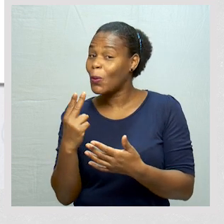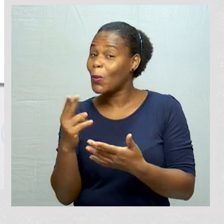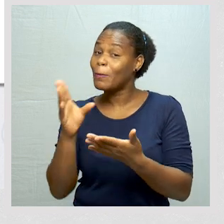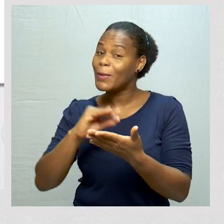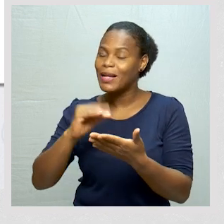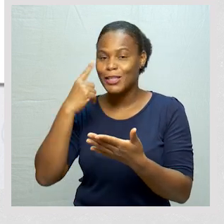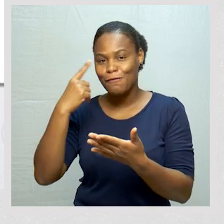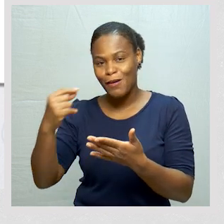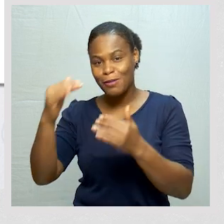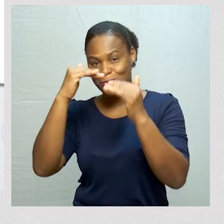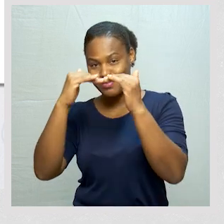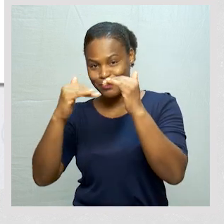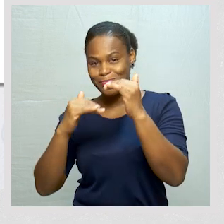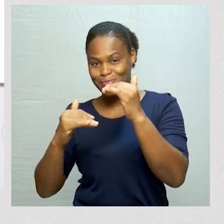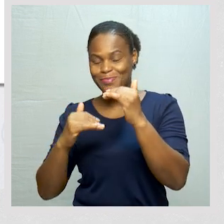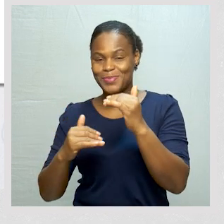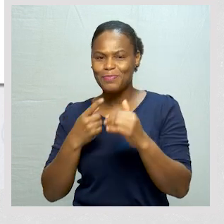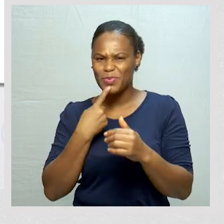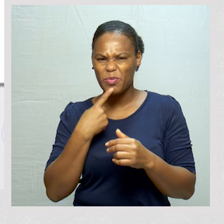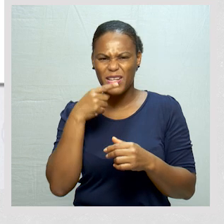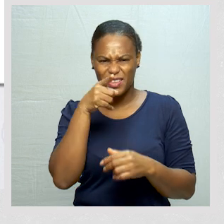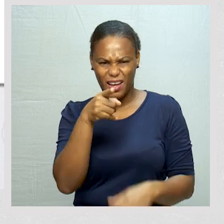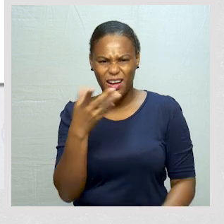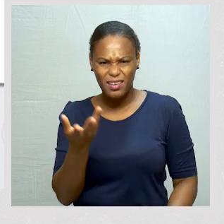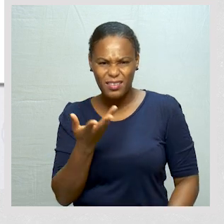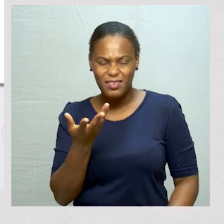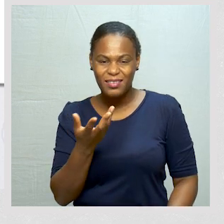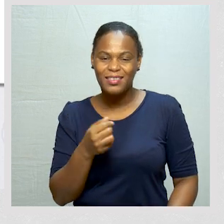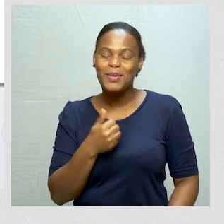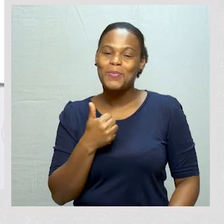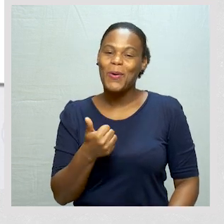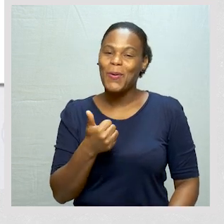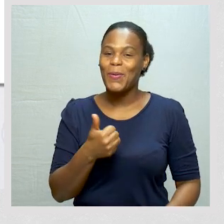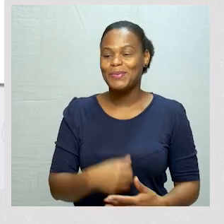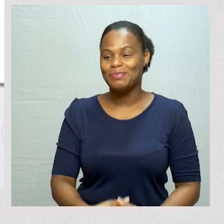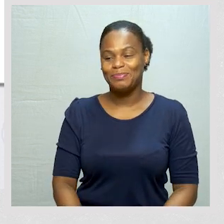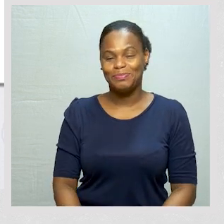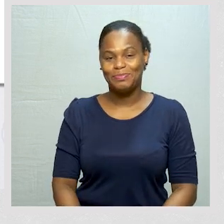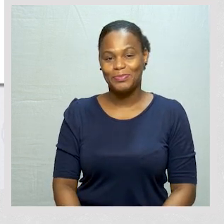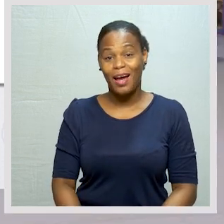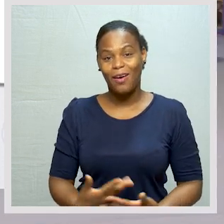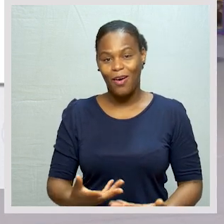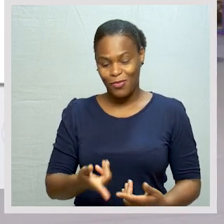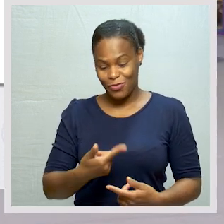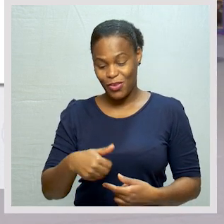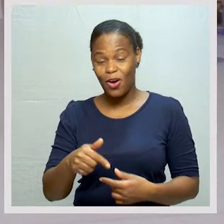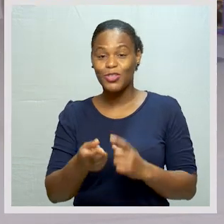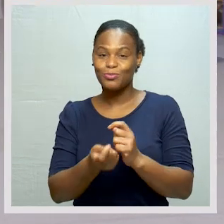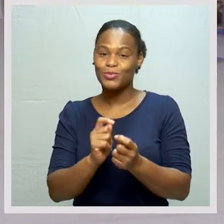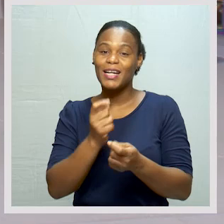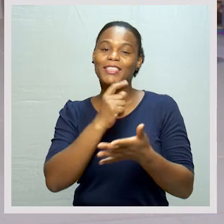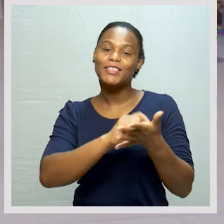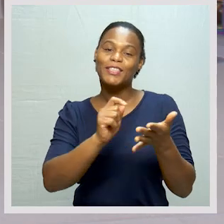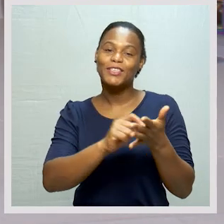ou mais verbos conjugados. Isso mesmo. Muito bem. Agora vamos passar